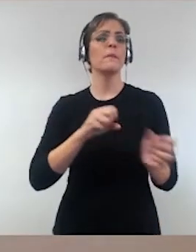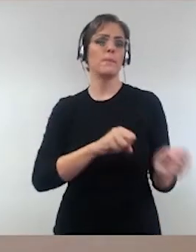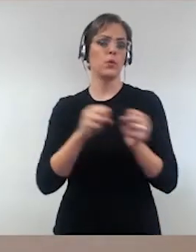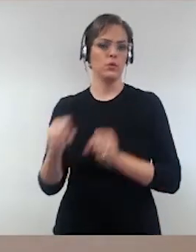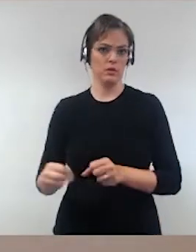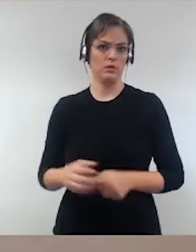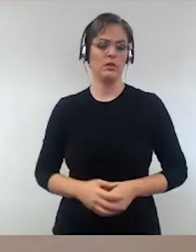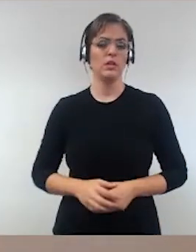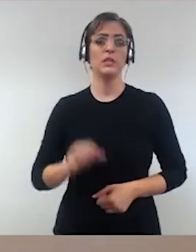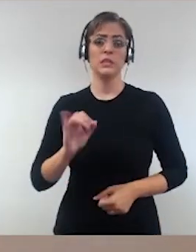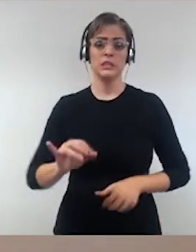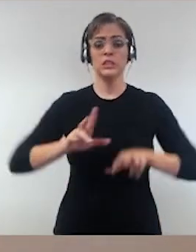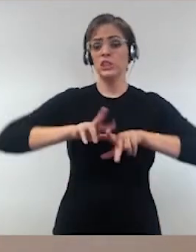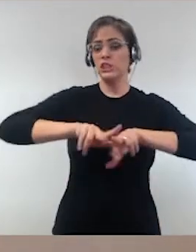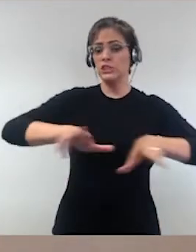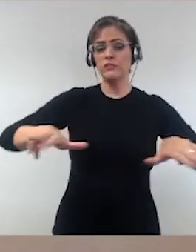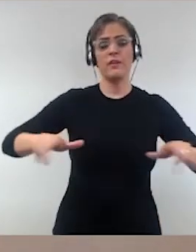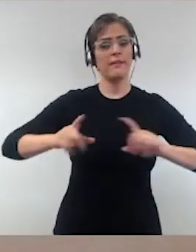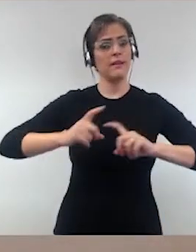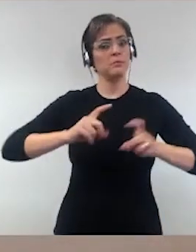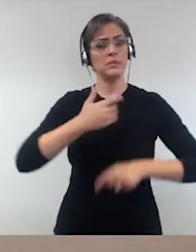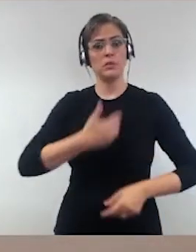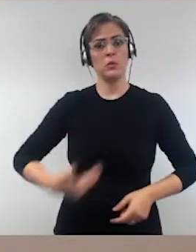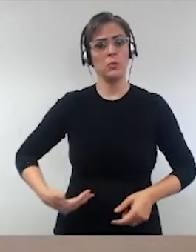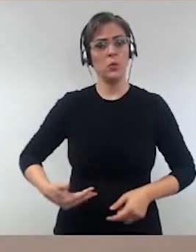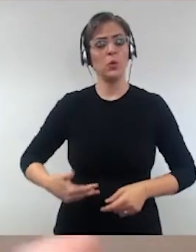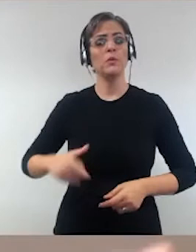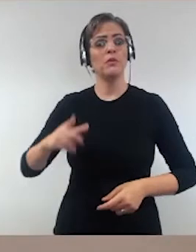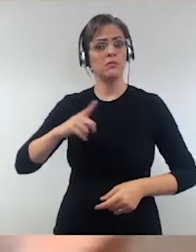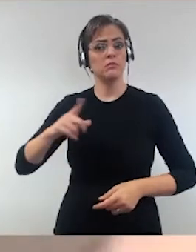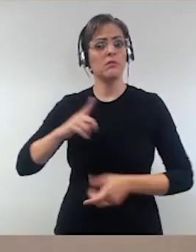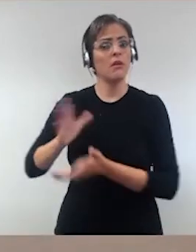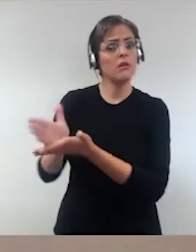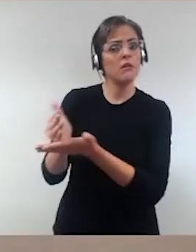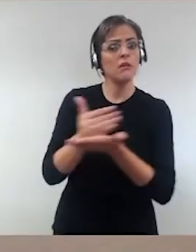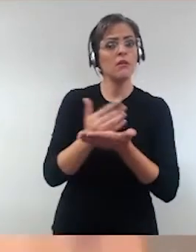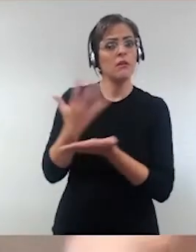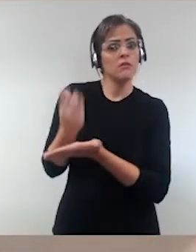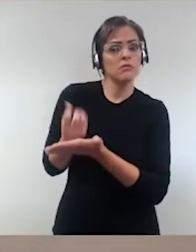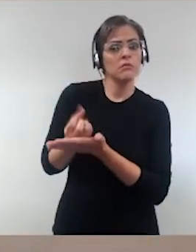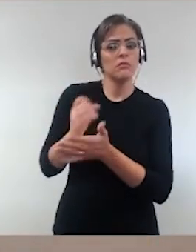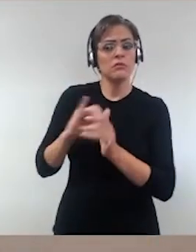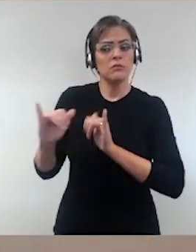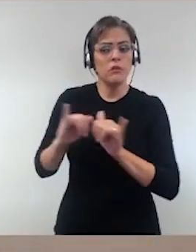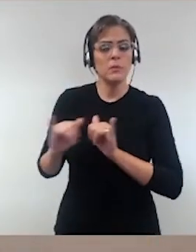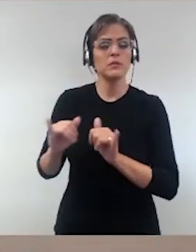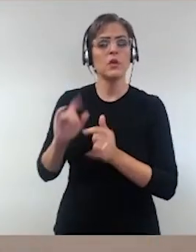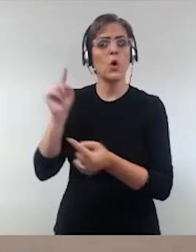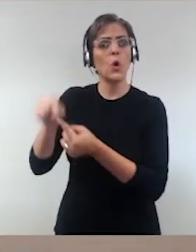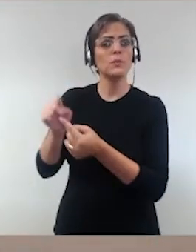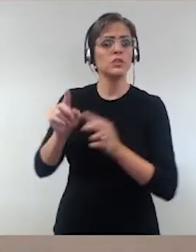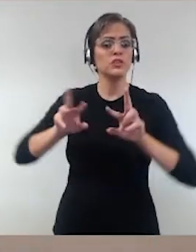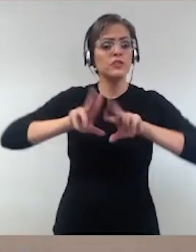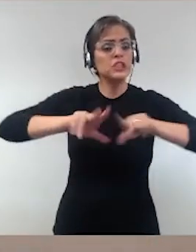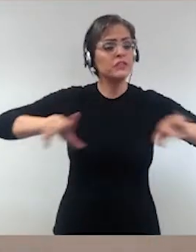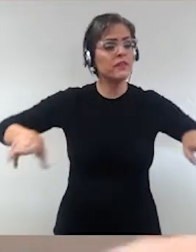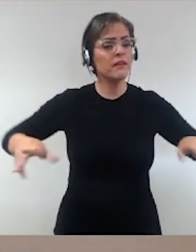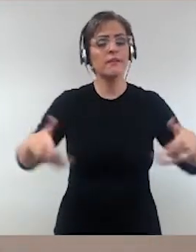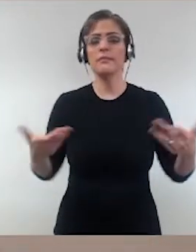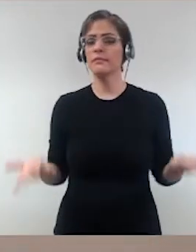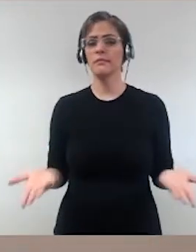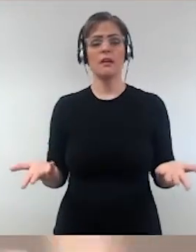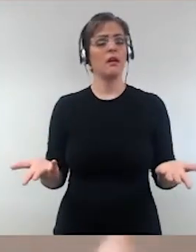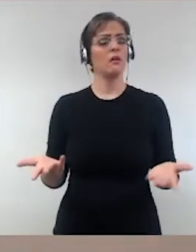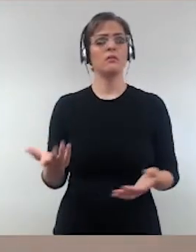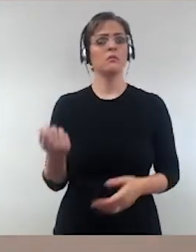administração pública processam e coletam dados com finalidades e por motivos diferentes, não